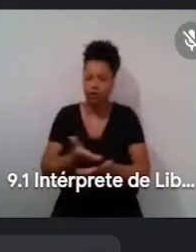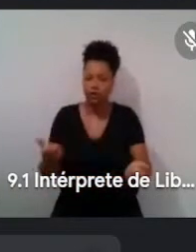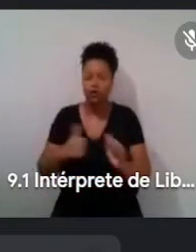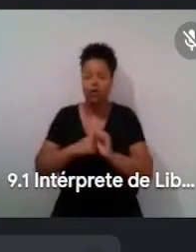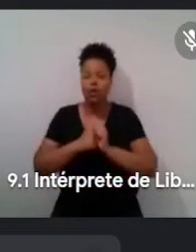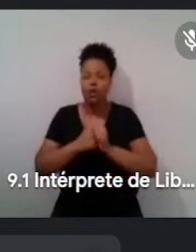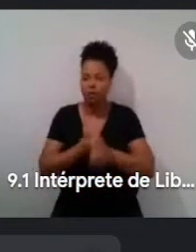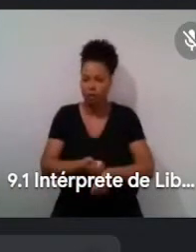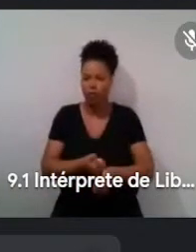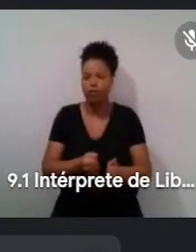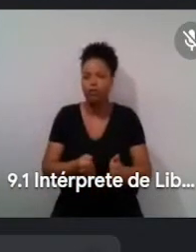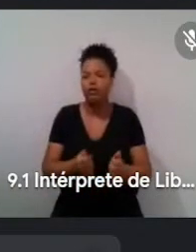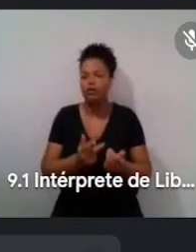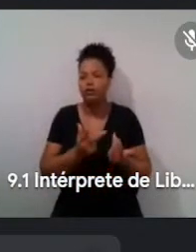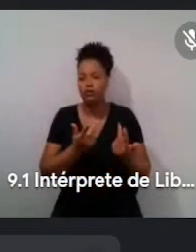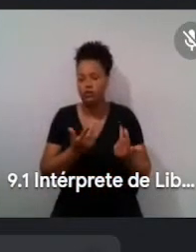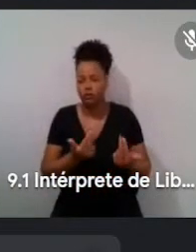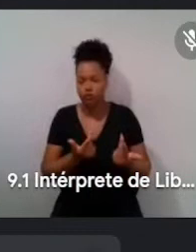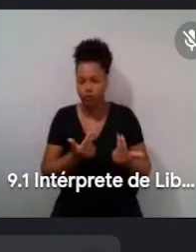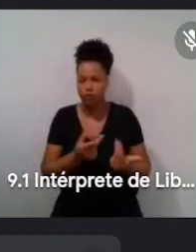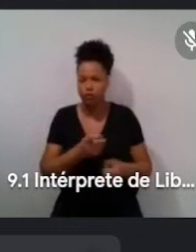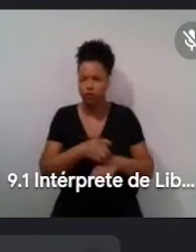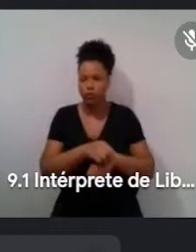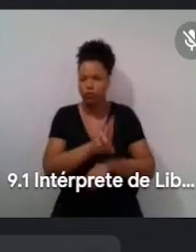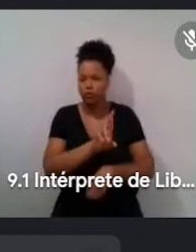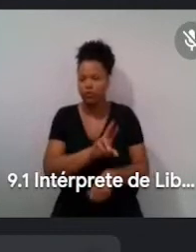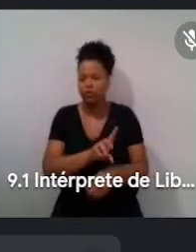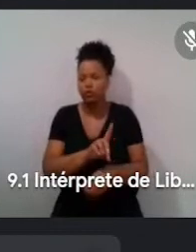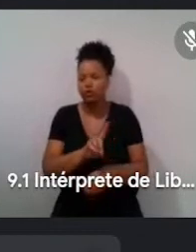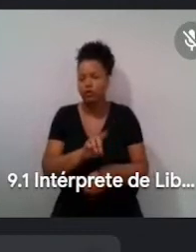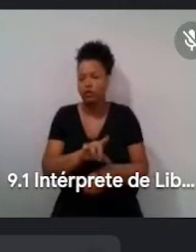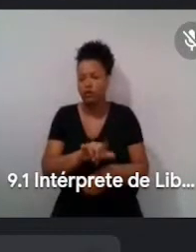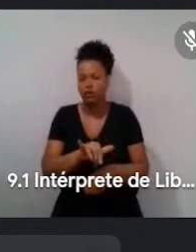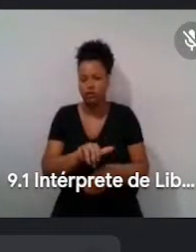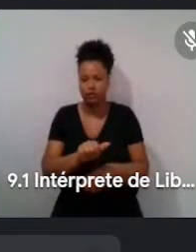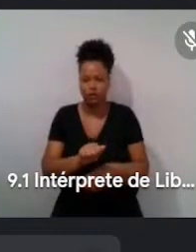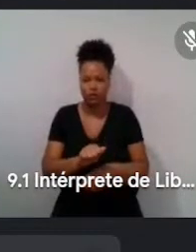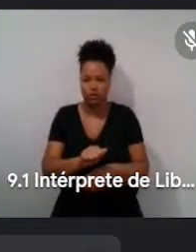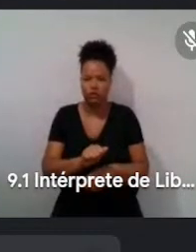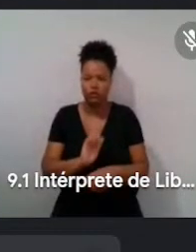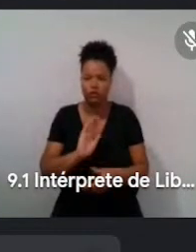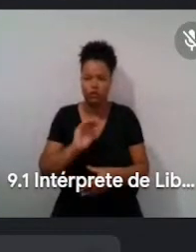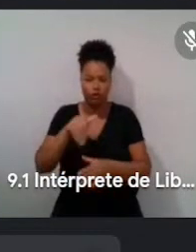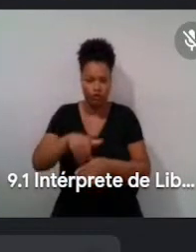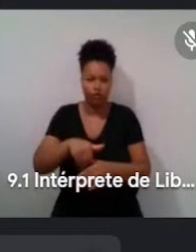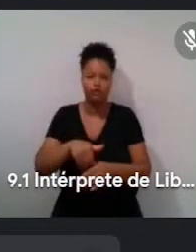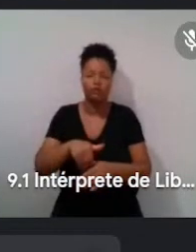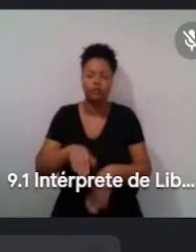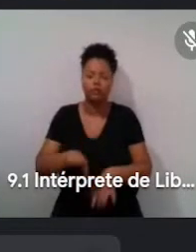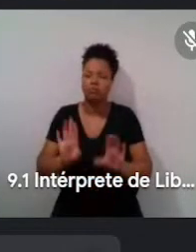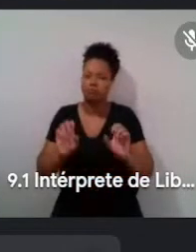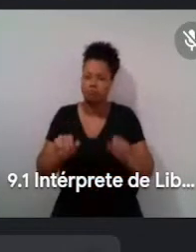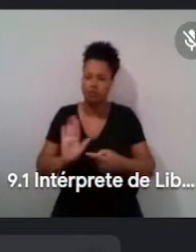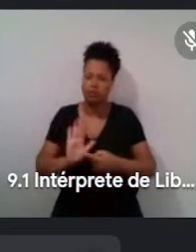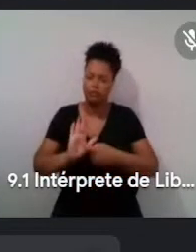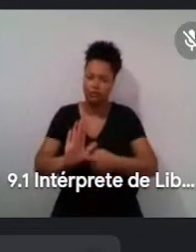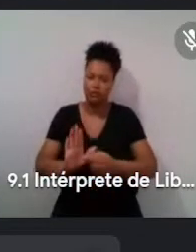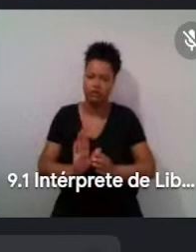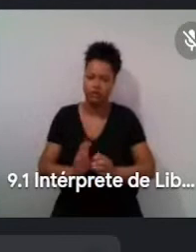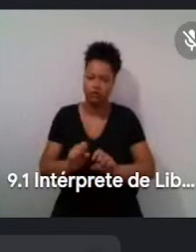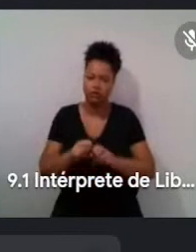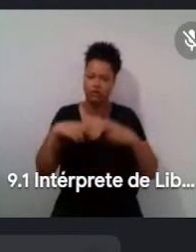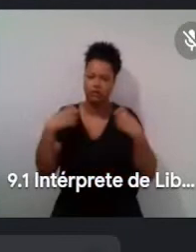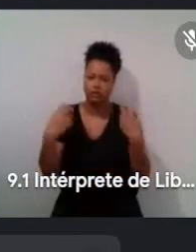como fez a doutora Delícia, o voto posto e muito bem colocado aqui nessa sessão pelo doutor Gabriel